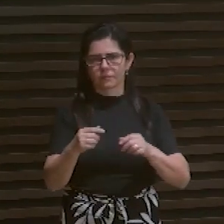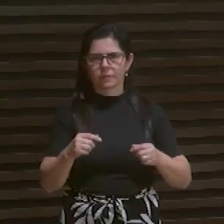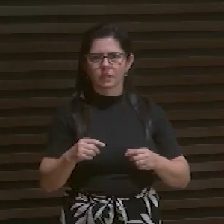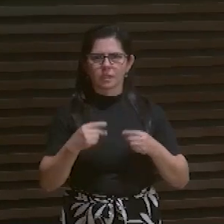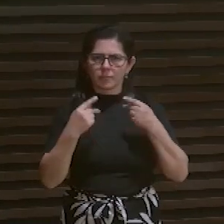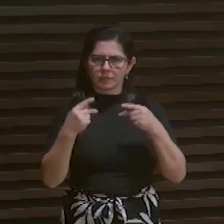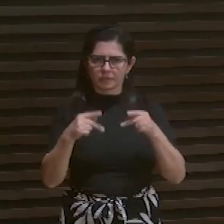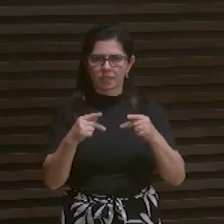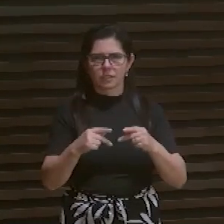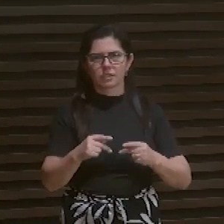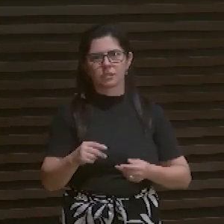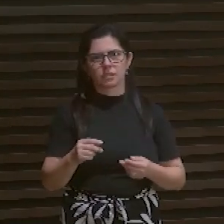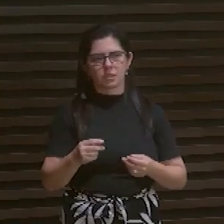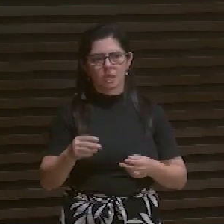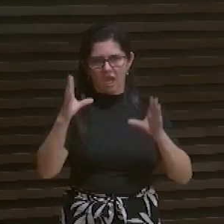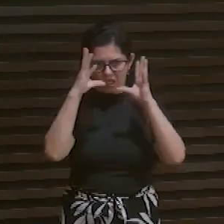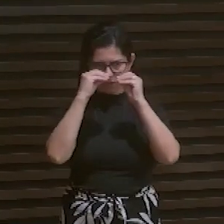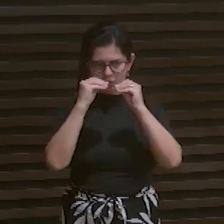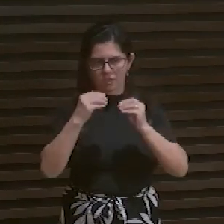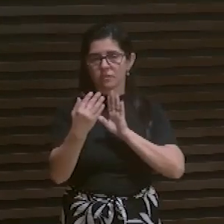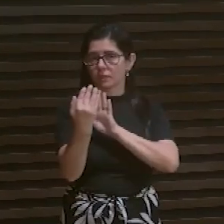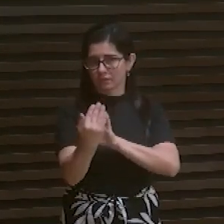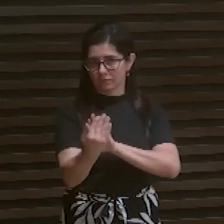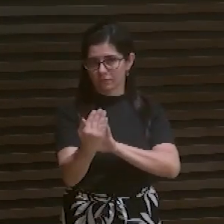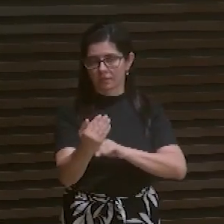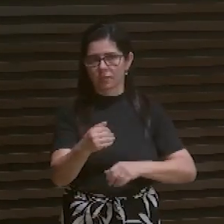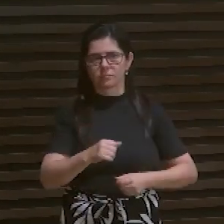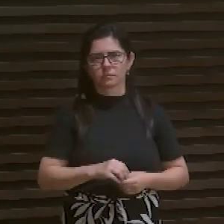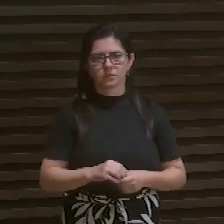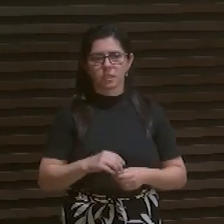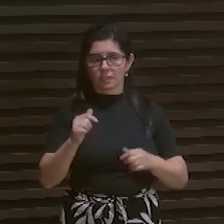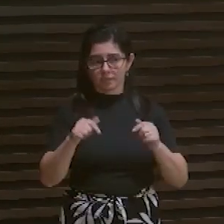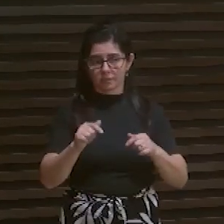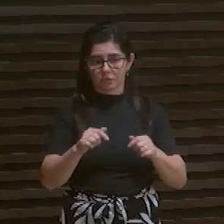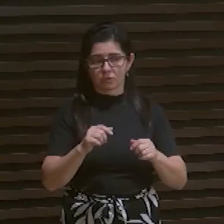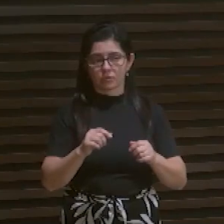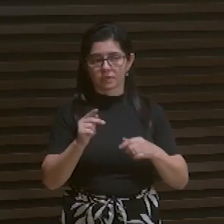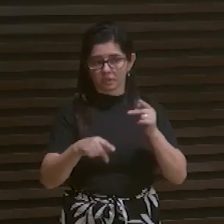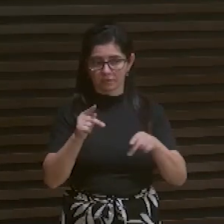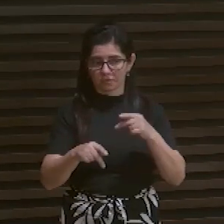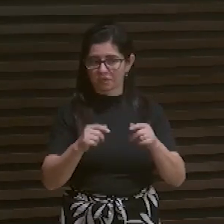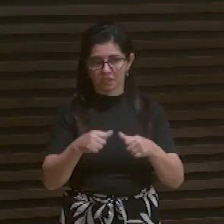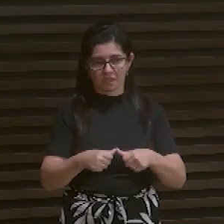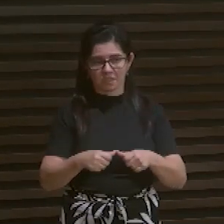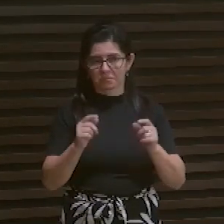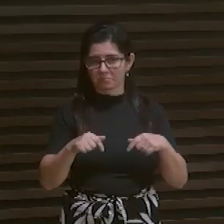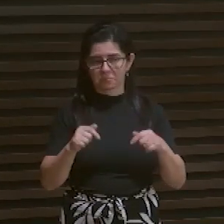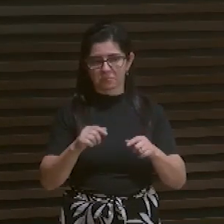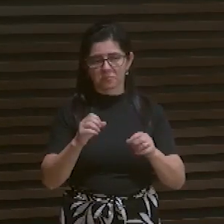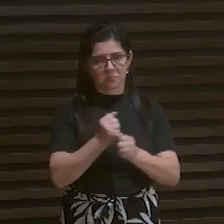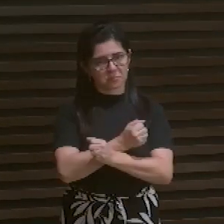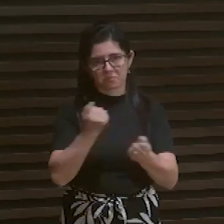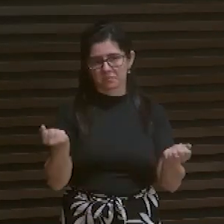A mensagem de ontem à noite confrontou alguns irmãos. Se as pessoas não estivessem aqui, elas não seriam confrontadas. E assistir online